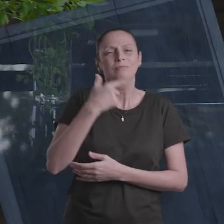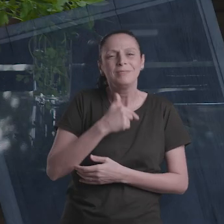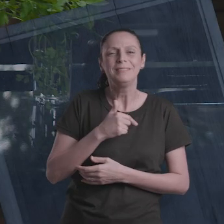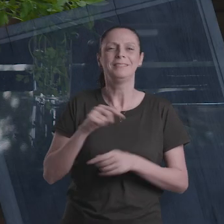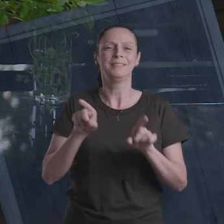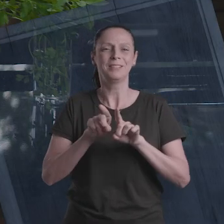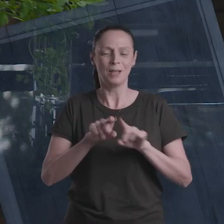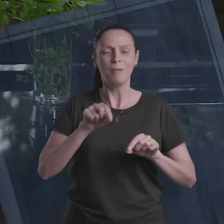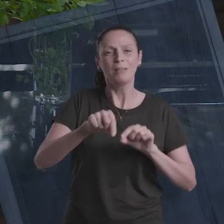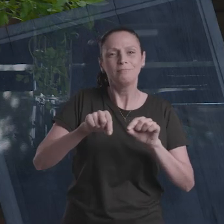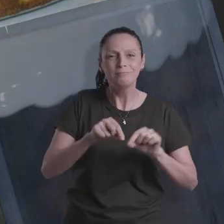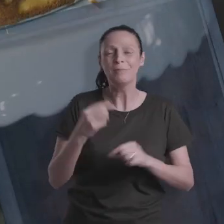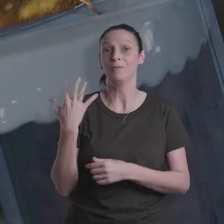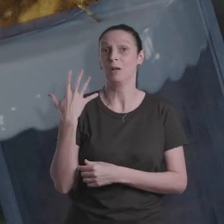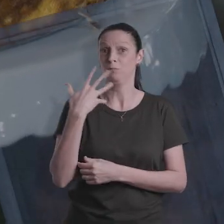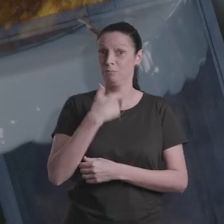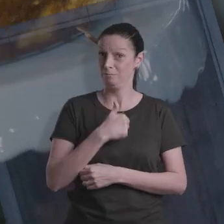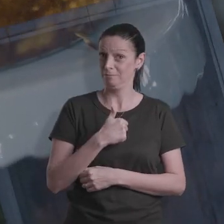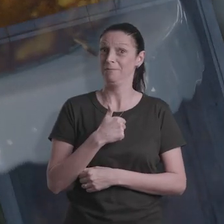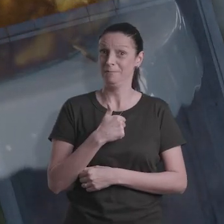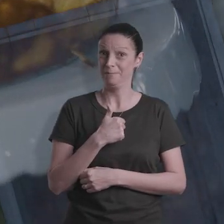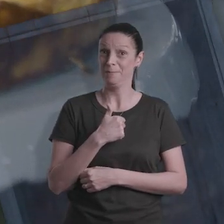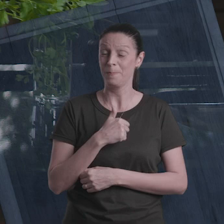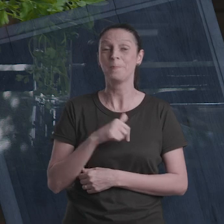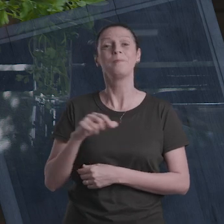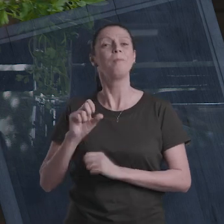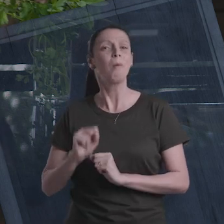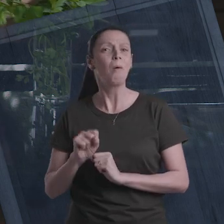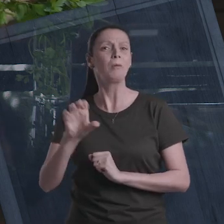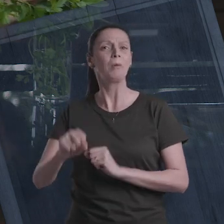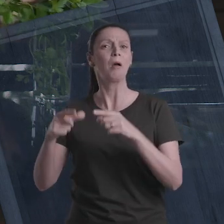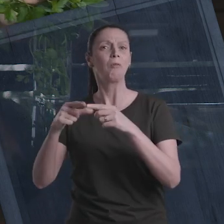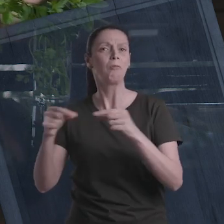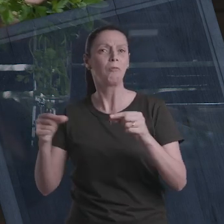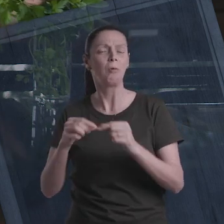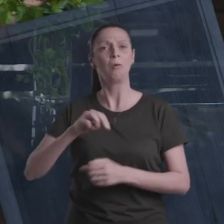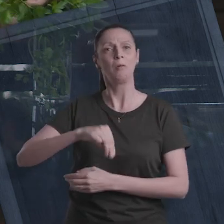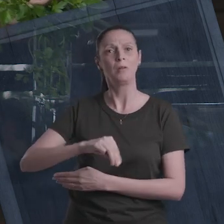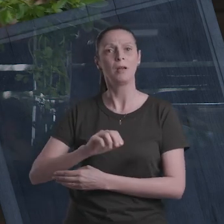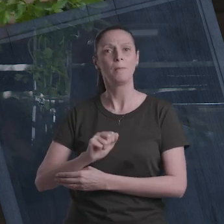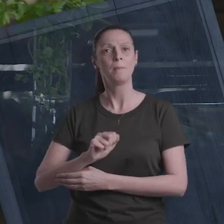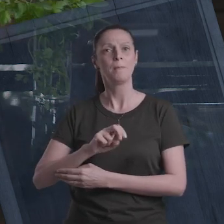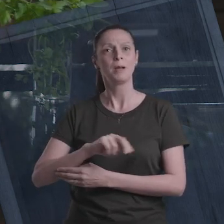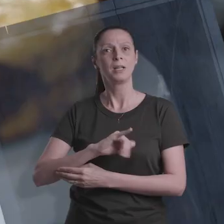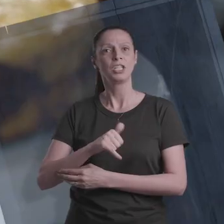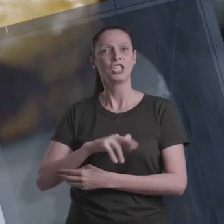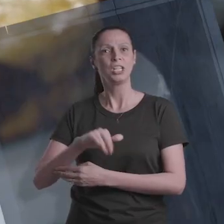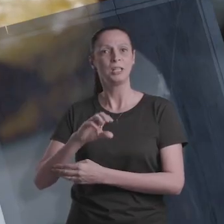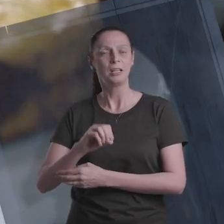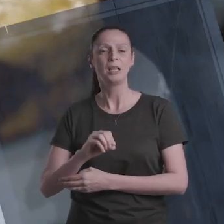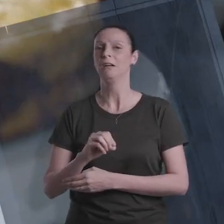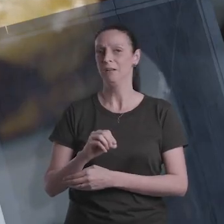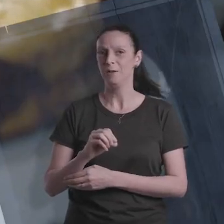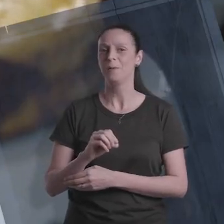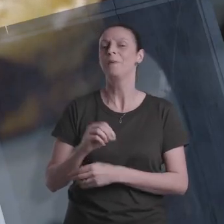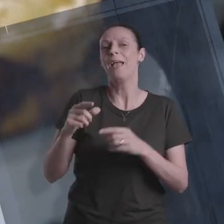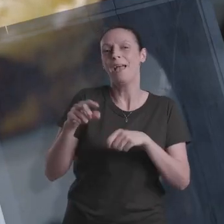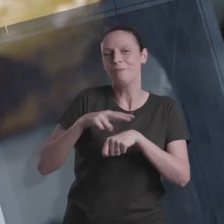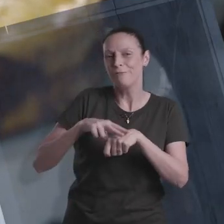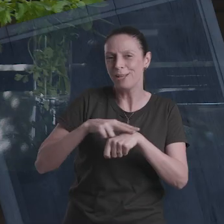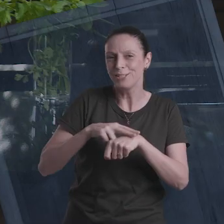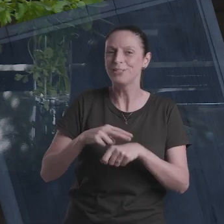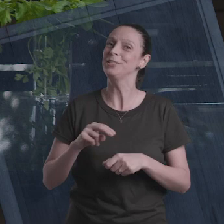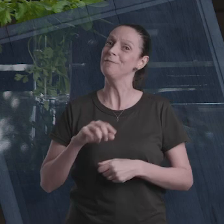uma decoração para ela ficar mais alegre. Uma folhinha de manjericão para dar um toque, um verdinho